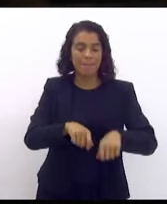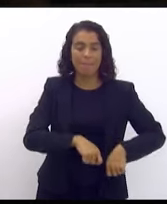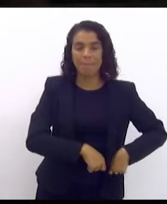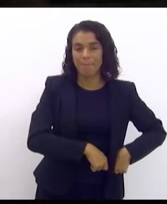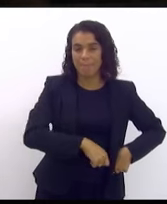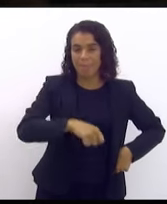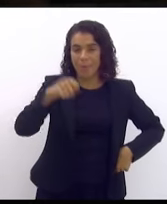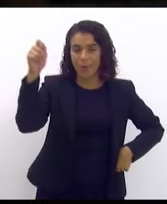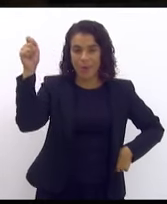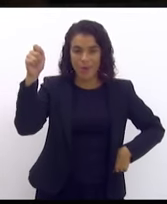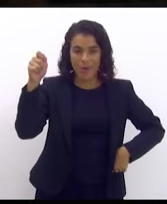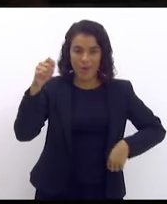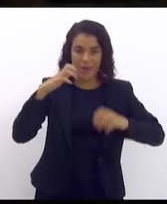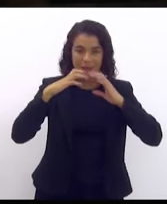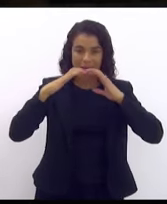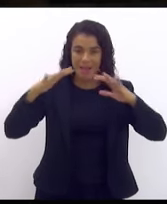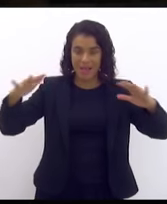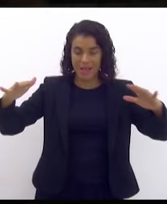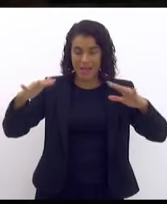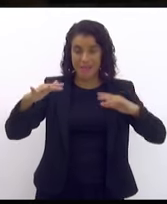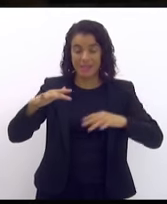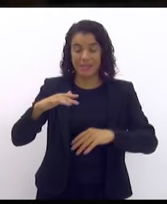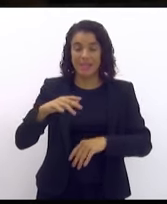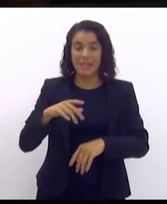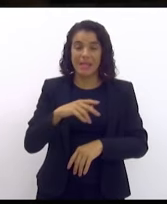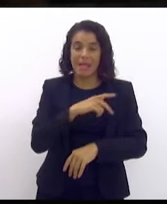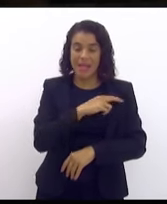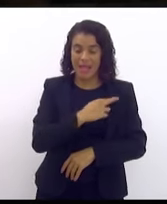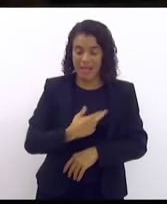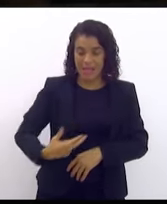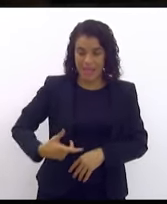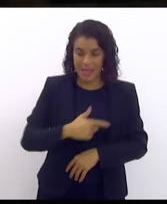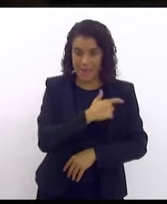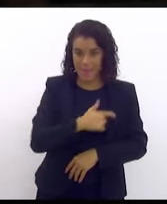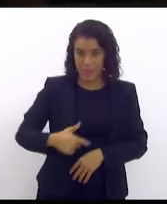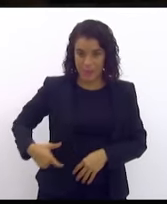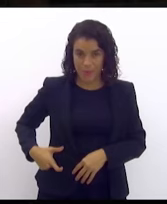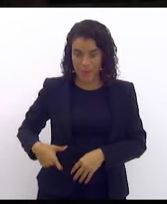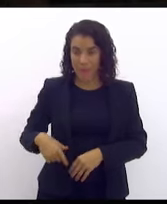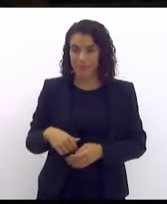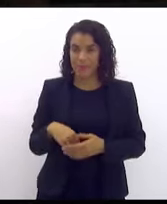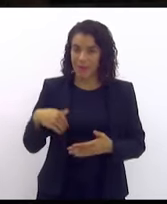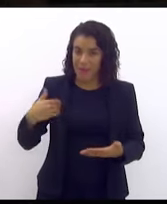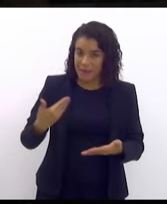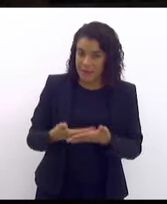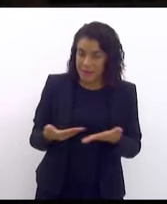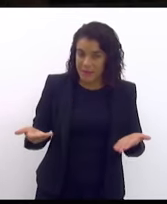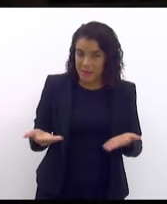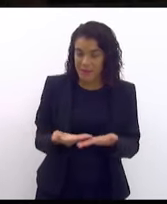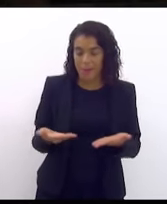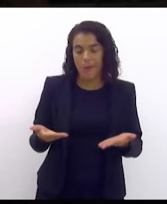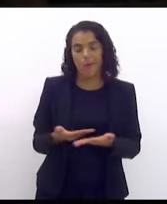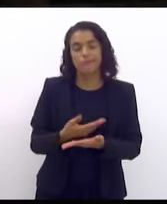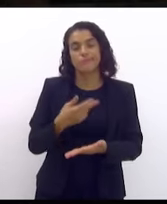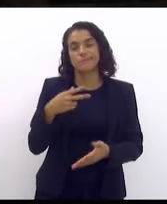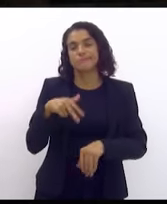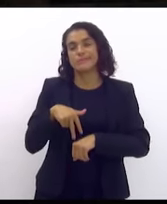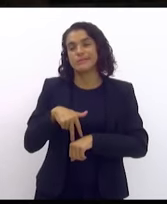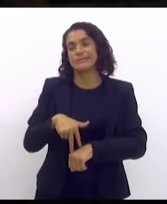república república que até hoje persiste apesar de todos os